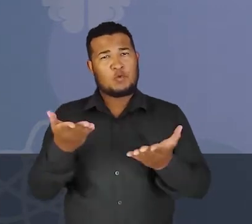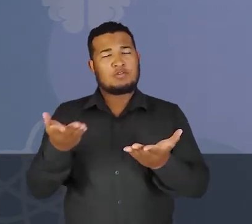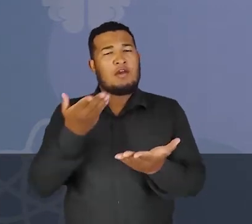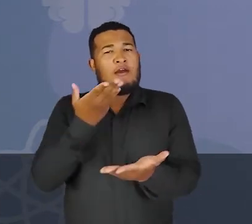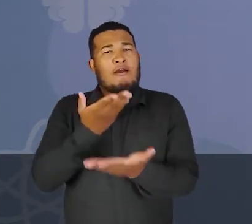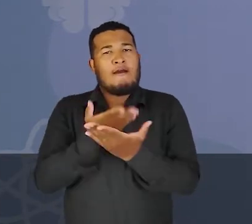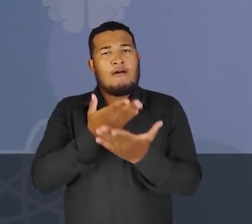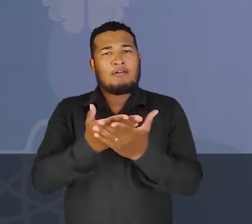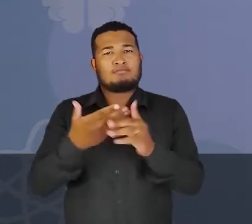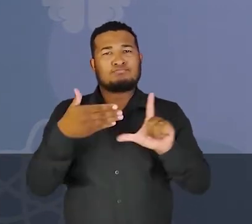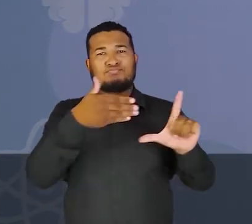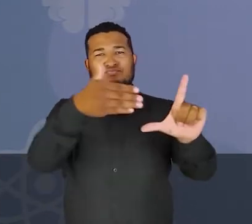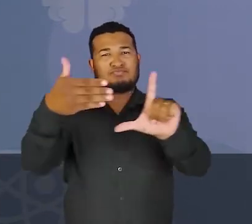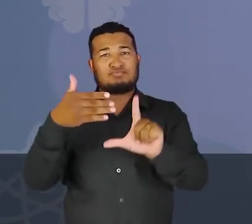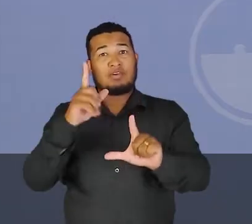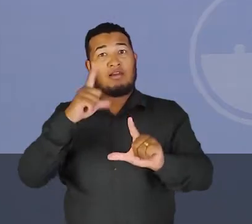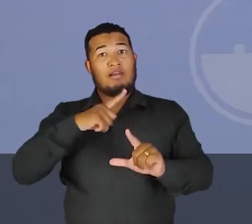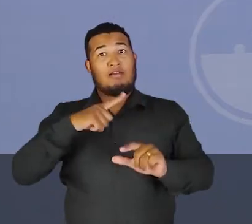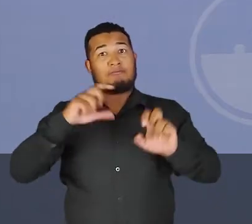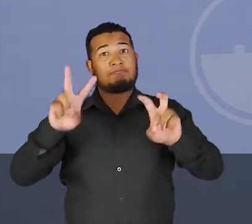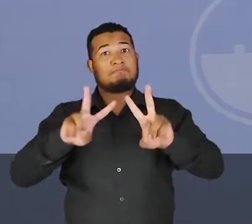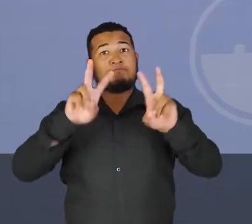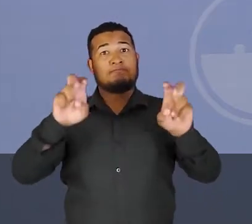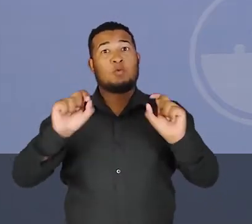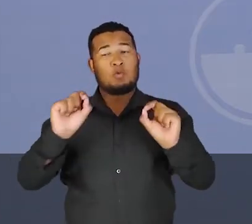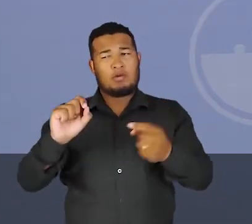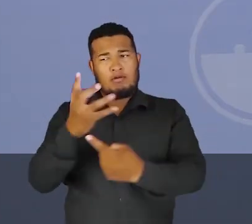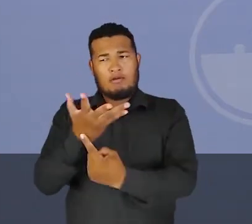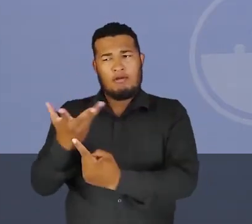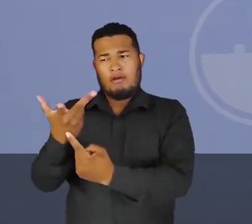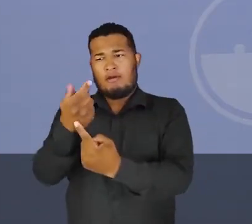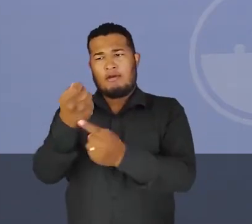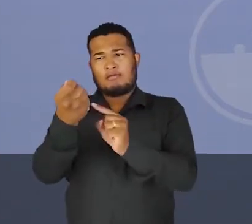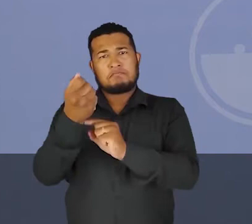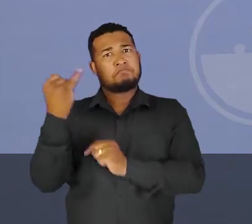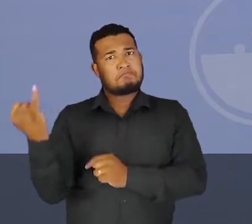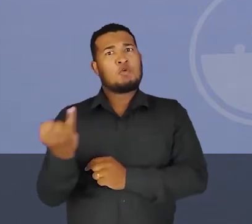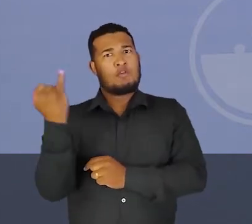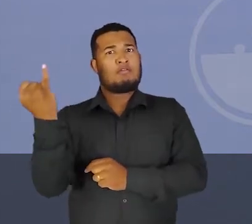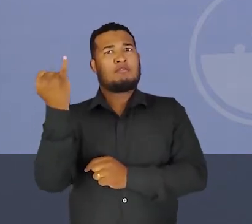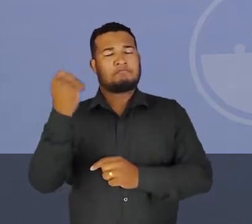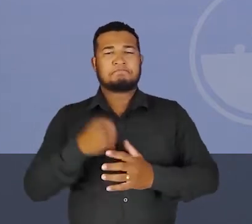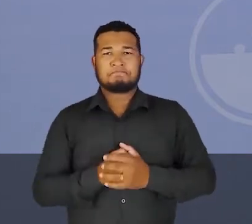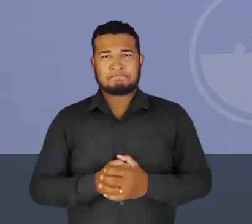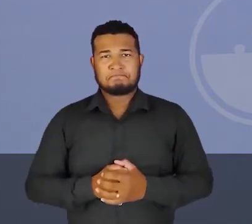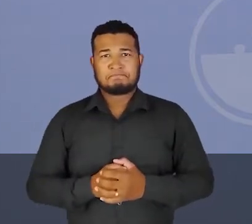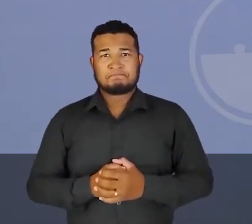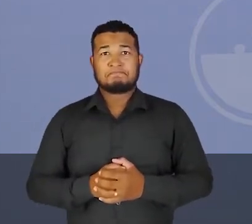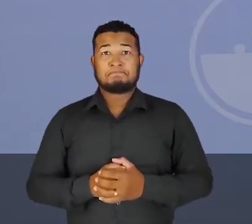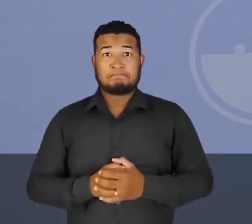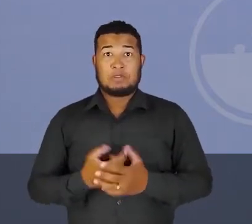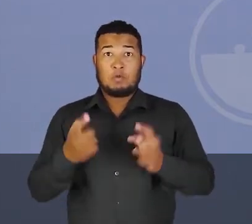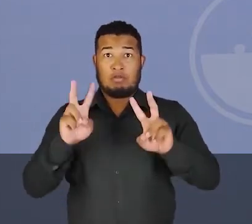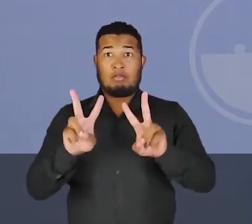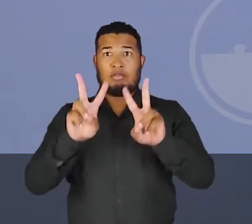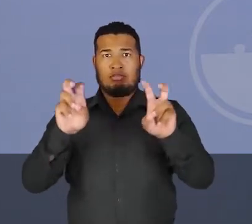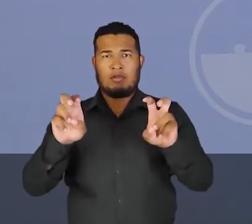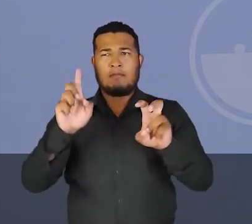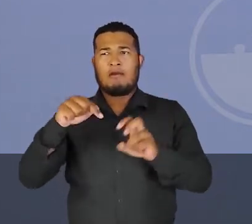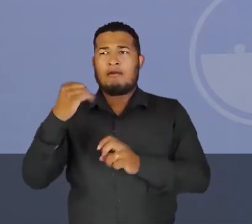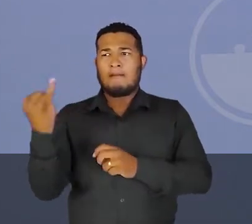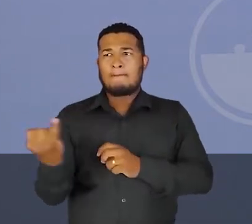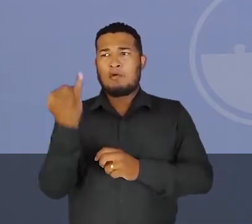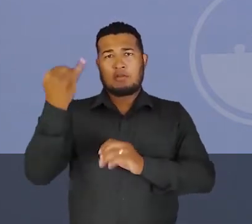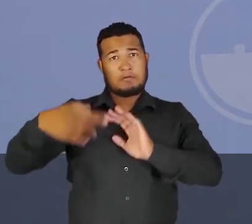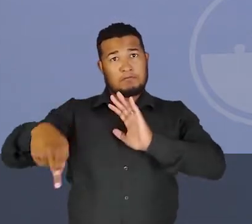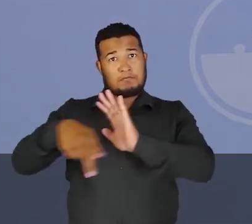hoje teremos o tema da importância da arte. Bom, o tema, a importância